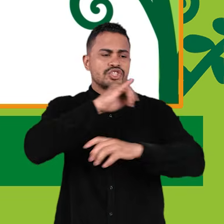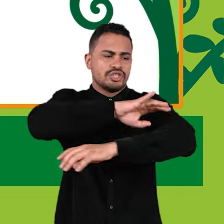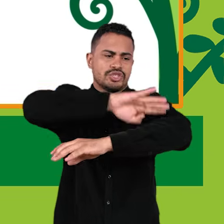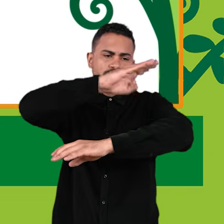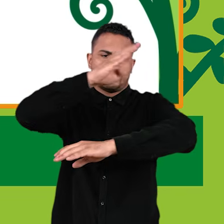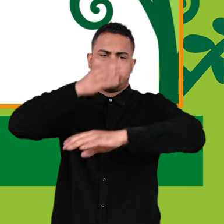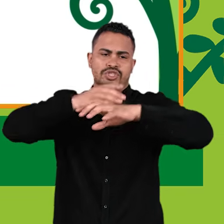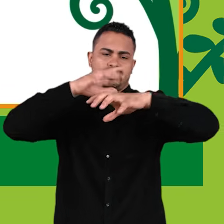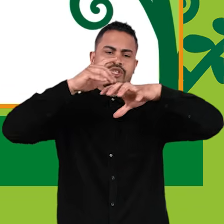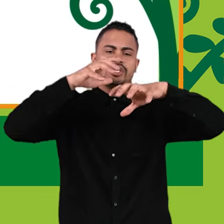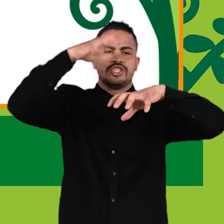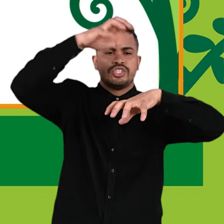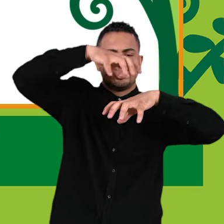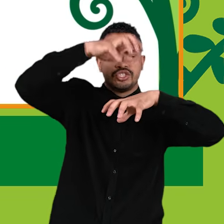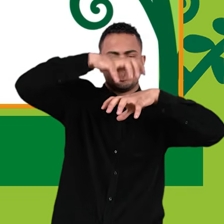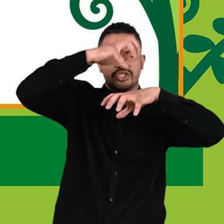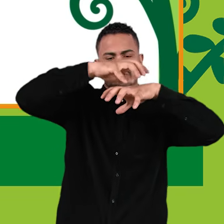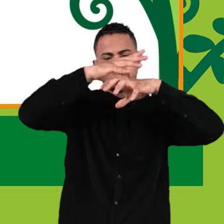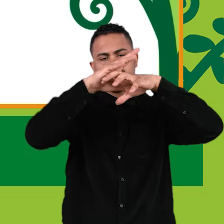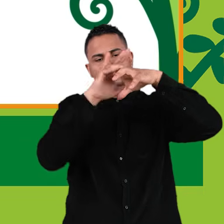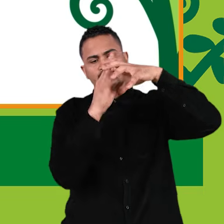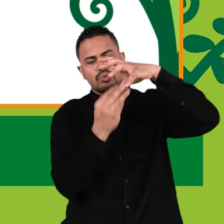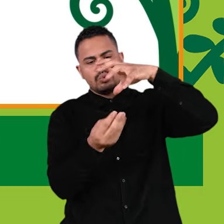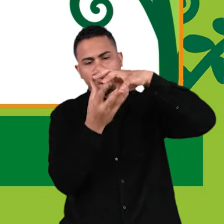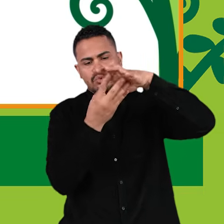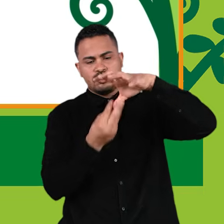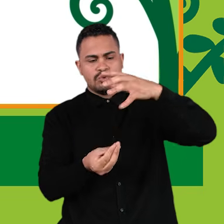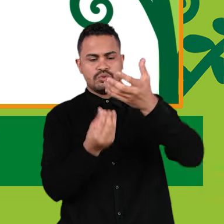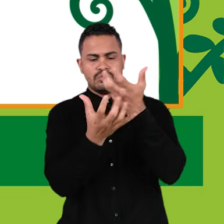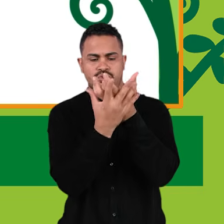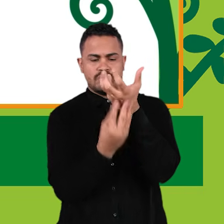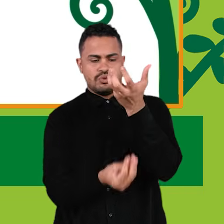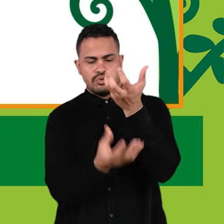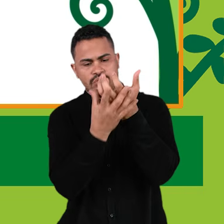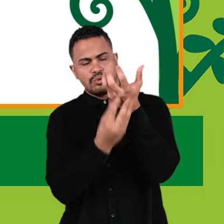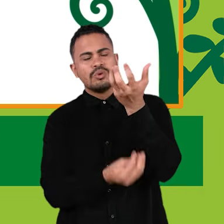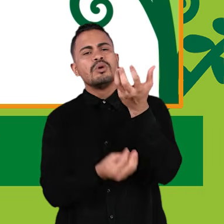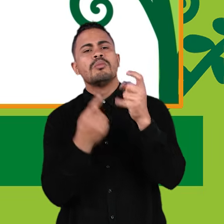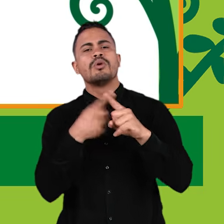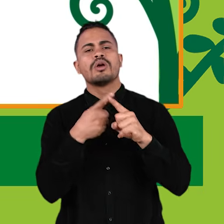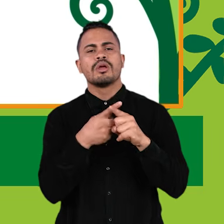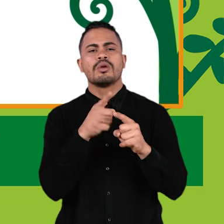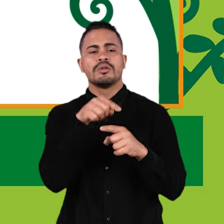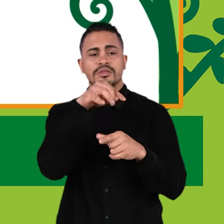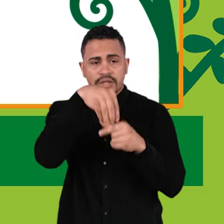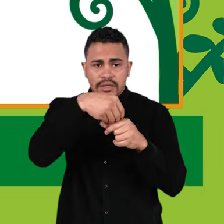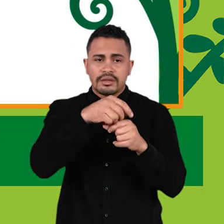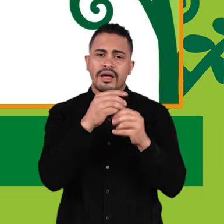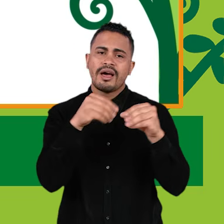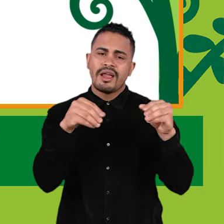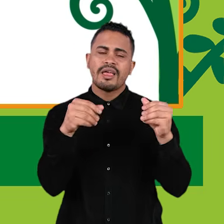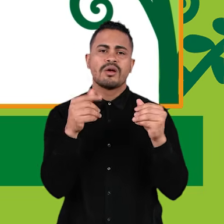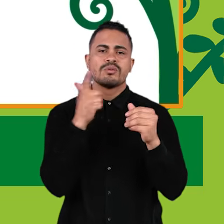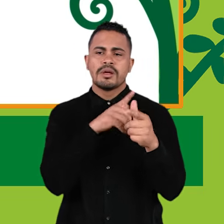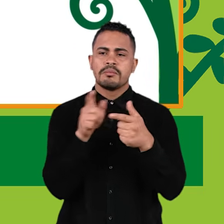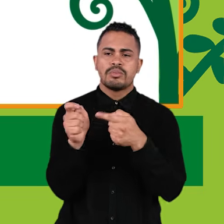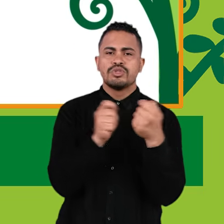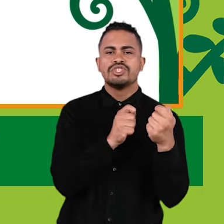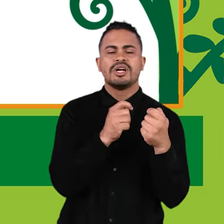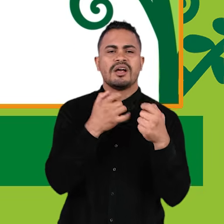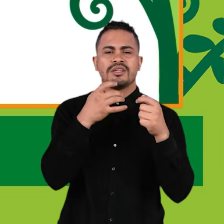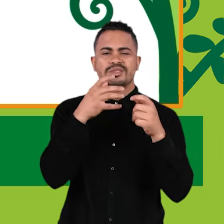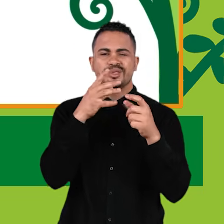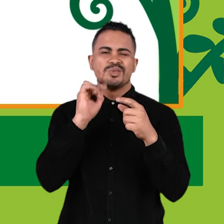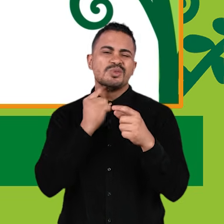A água passa por aquele barro ali, ela vai sendo limpa porque aqueles sais minerais do barro vão puxando as impurezas e a água sai limpa. É isso